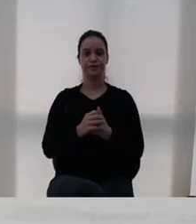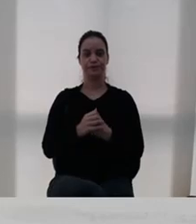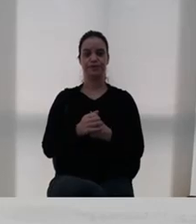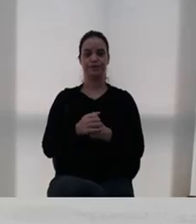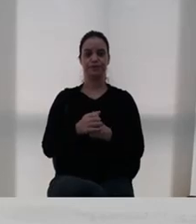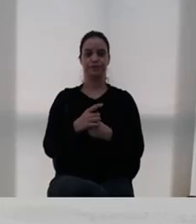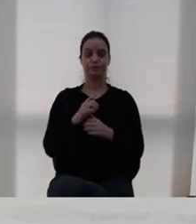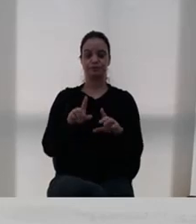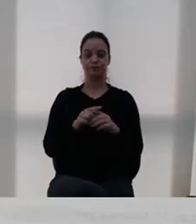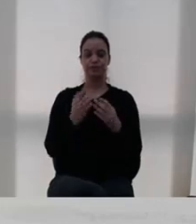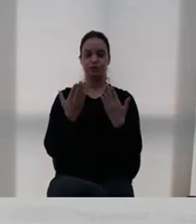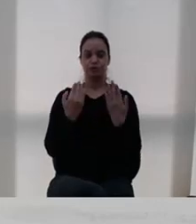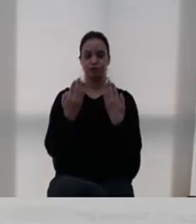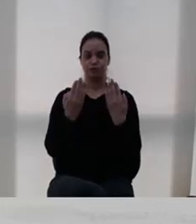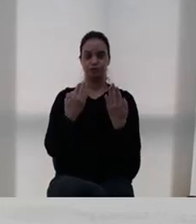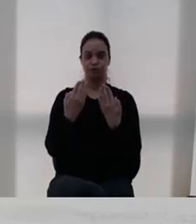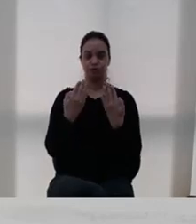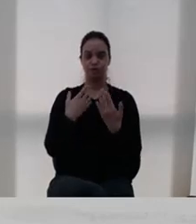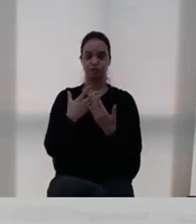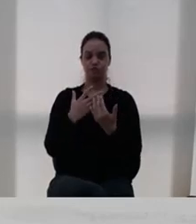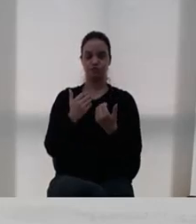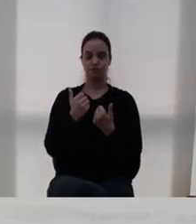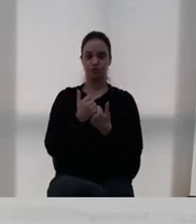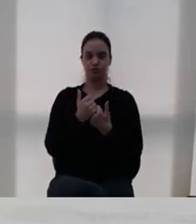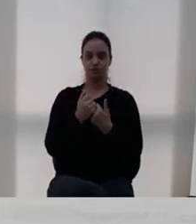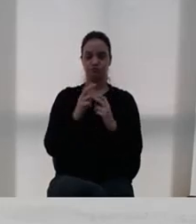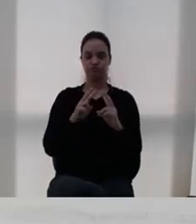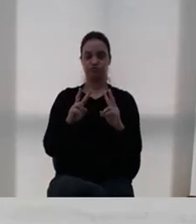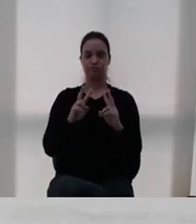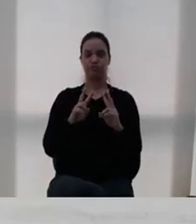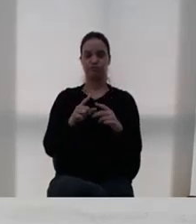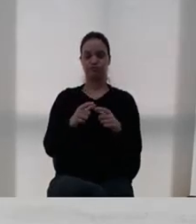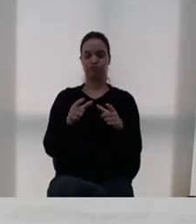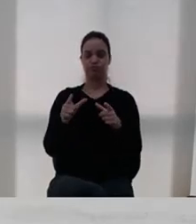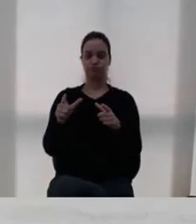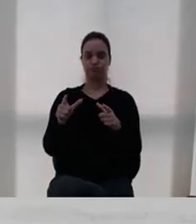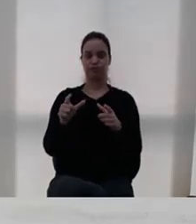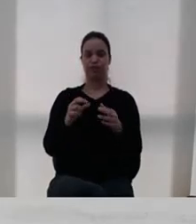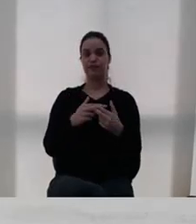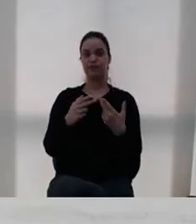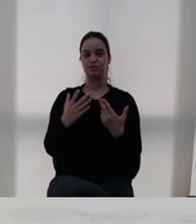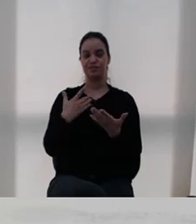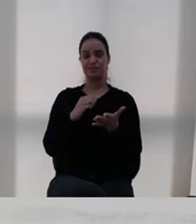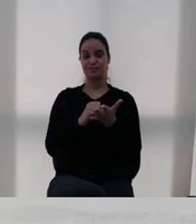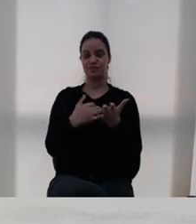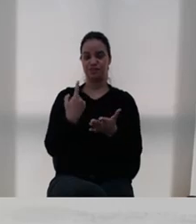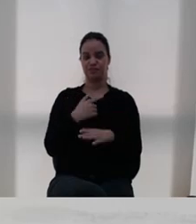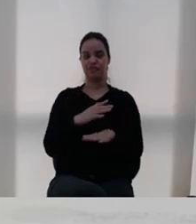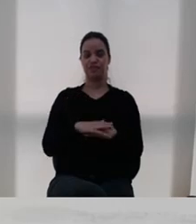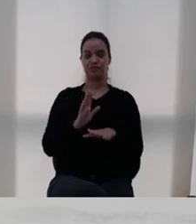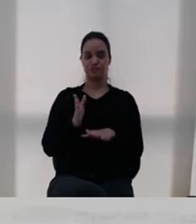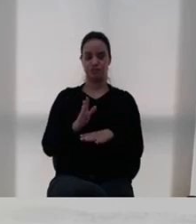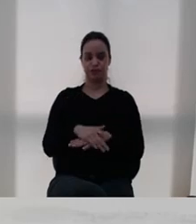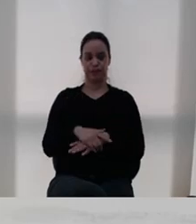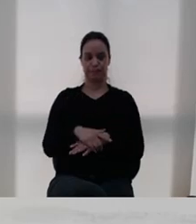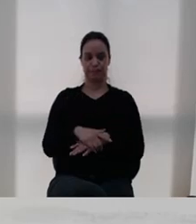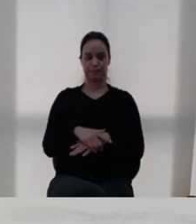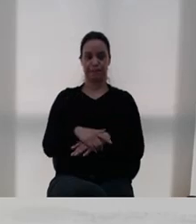refere ao atendimento também, o DOL nos auxilia nessa visualização panorâmica da situação das unidades. A questão da